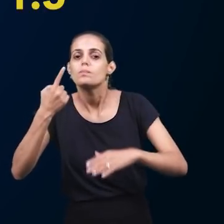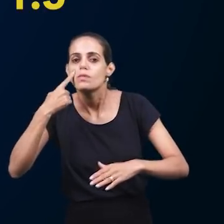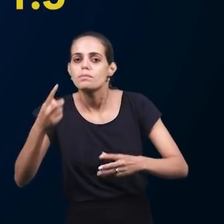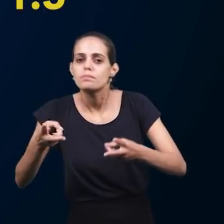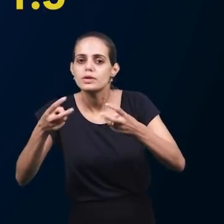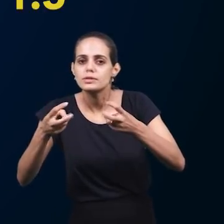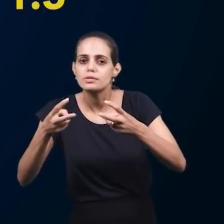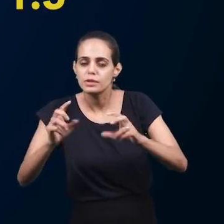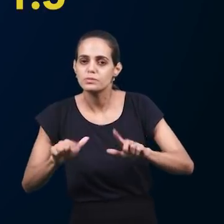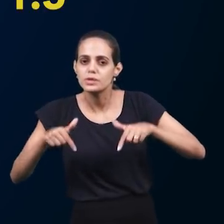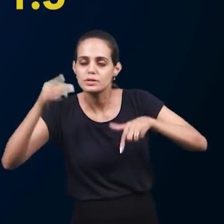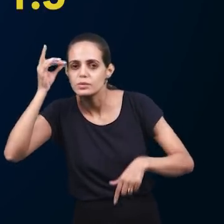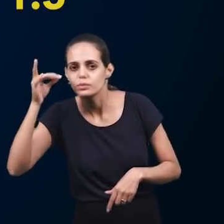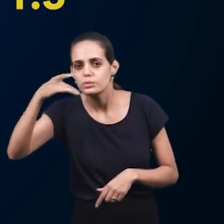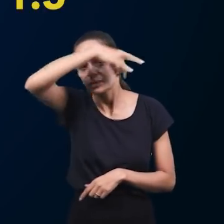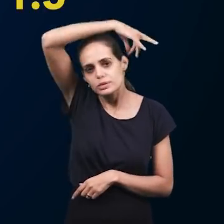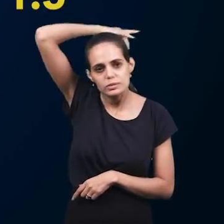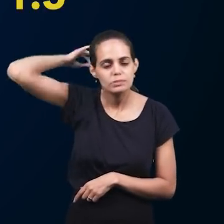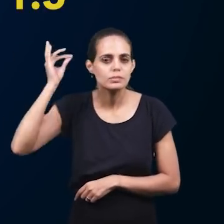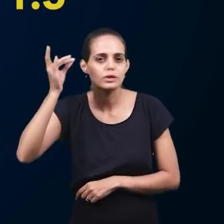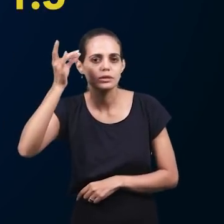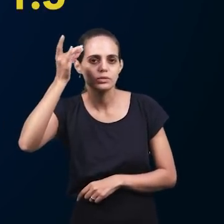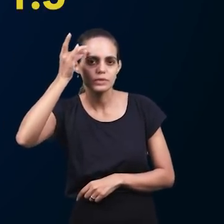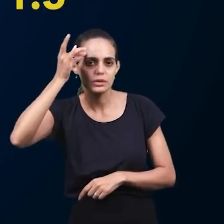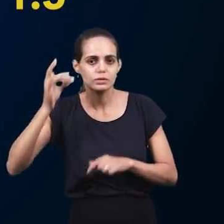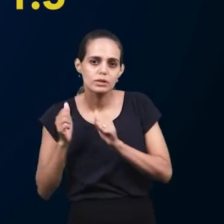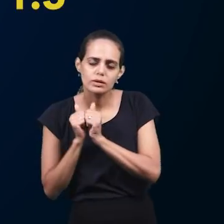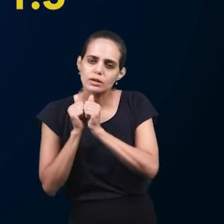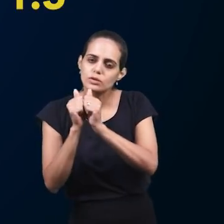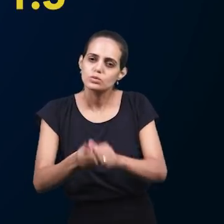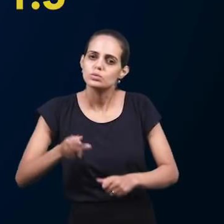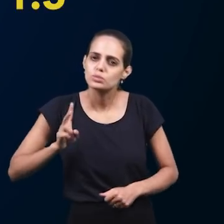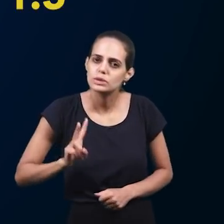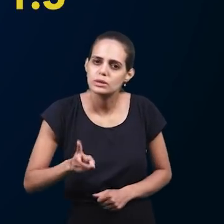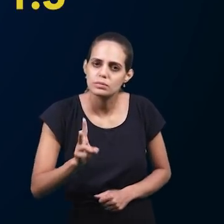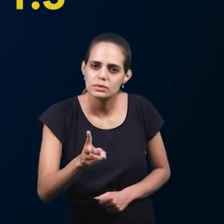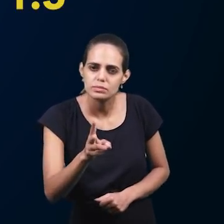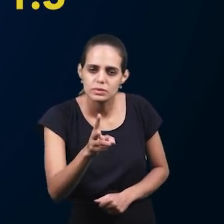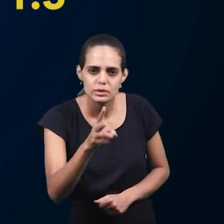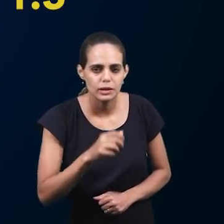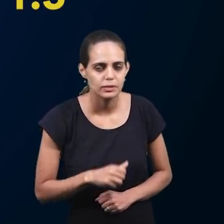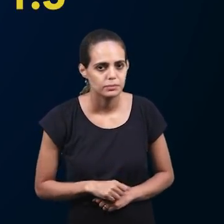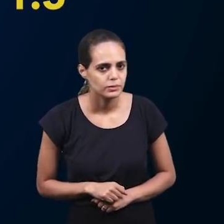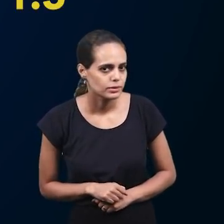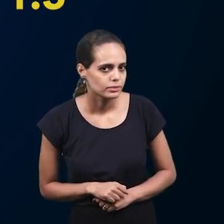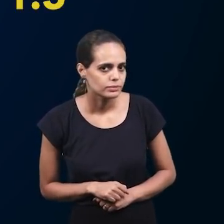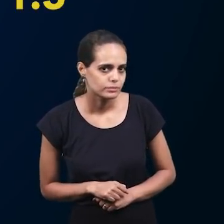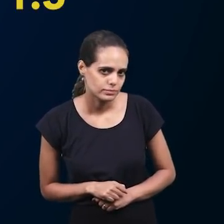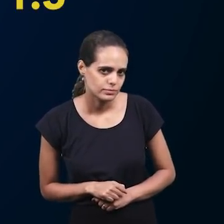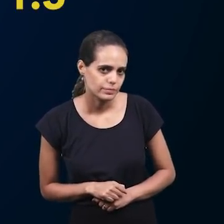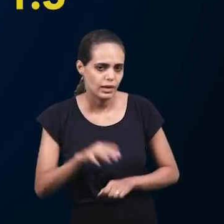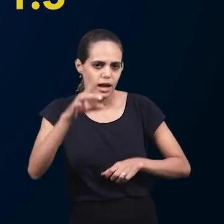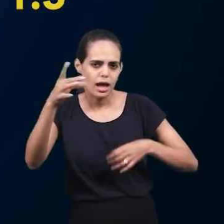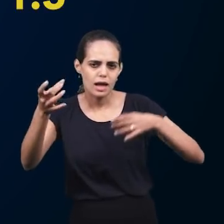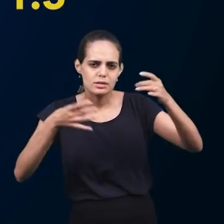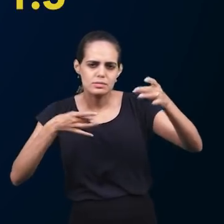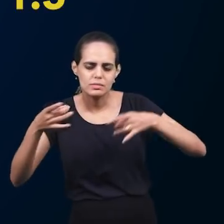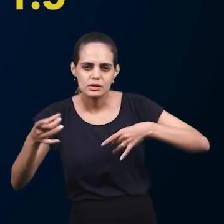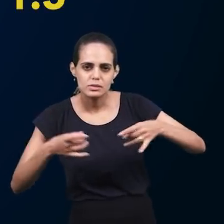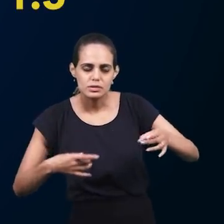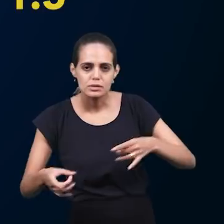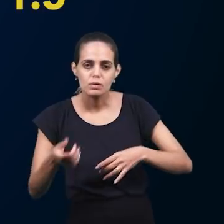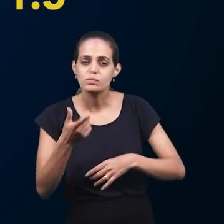Espírito Santo quem nos santifica e quem nos convence de todo pecado. E em aspersão do sangue de Jesus